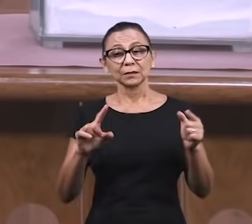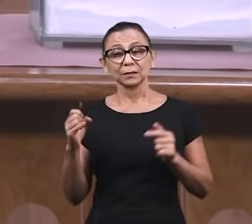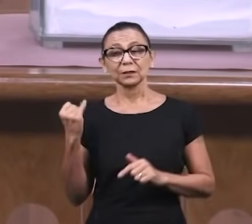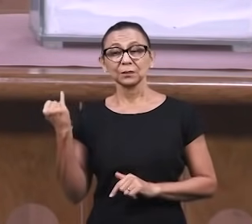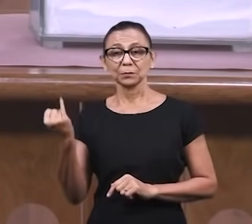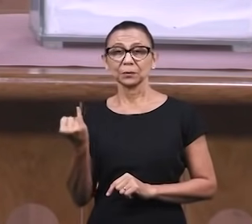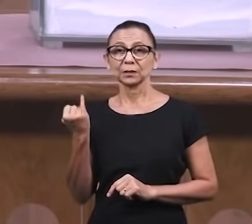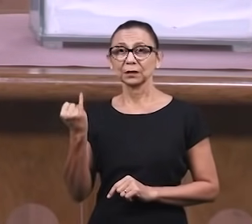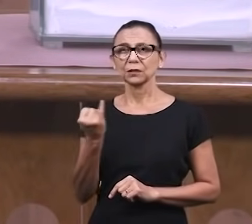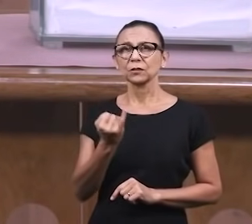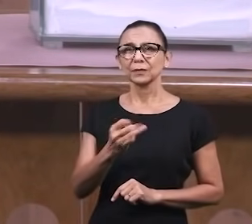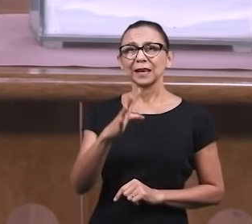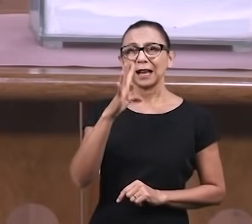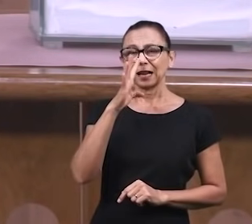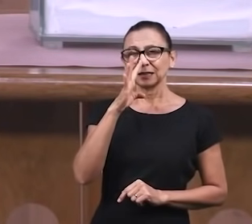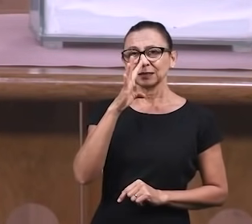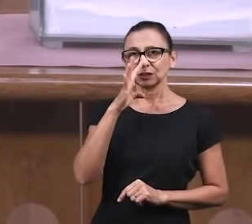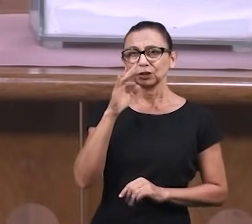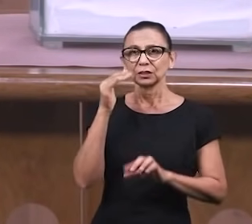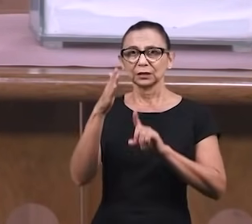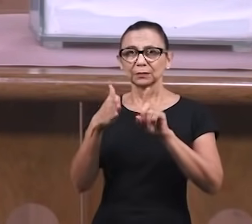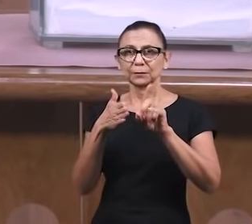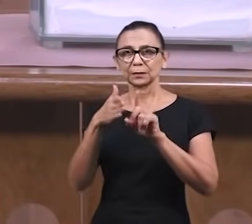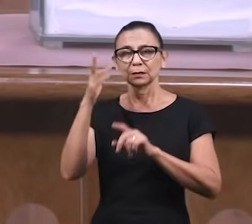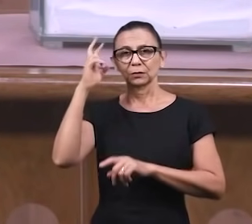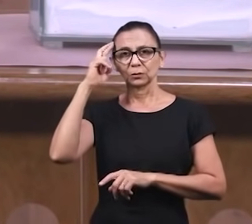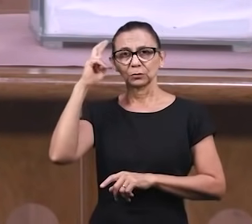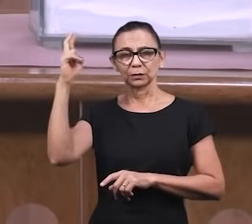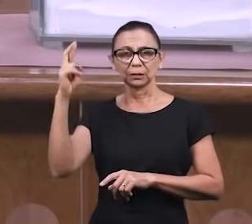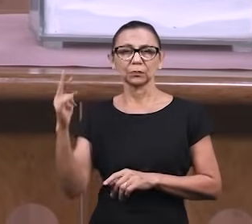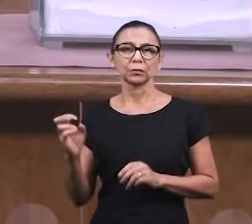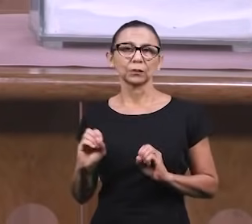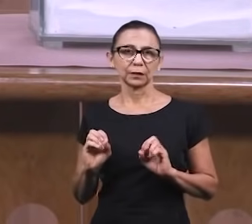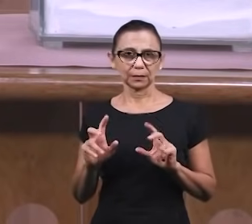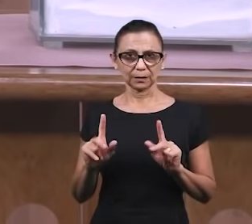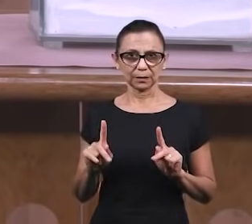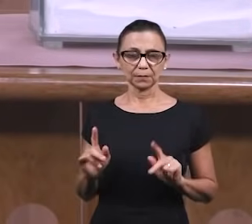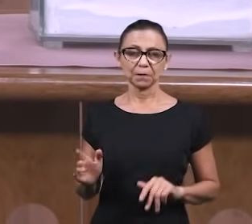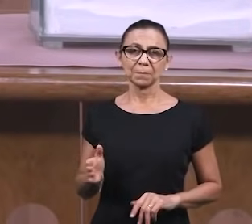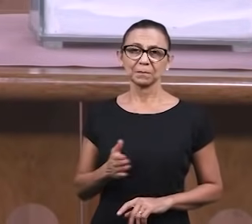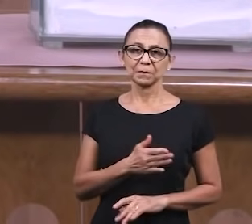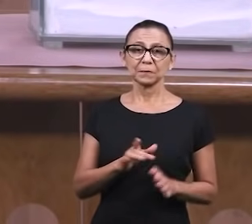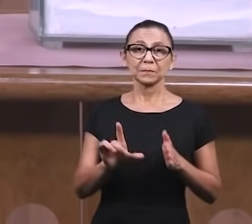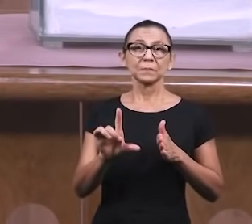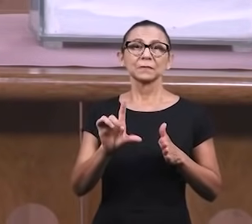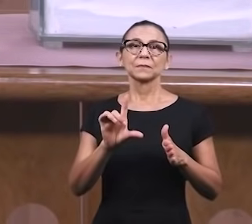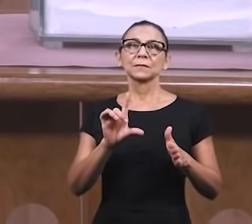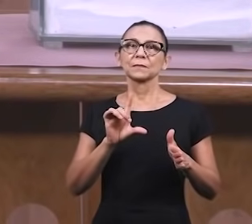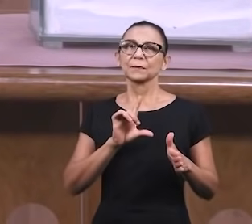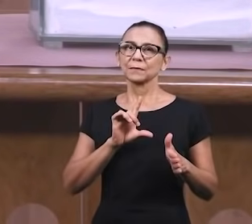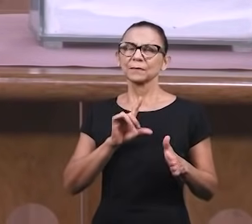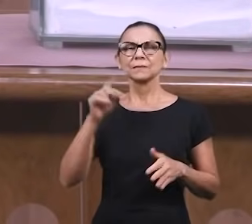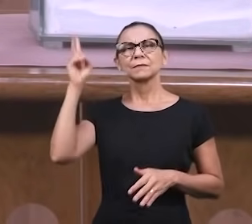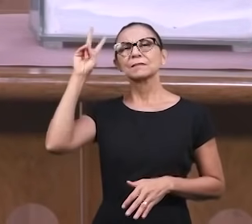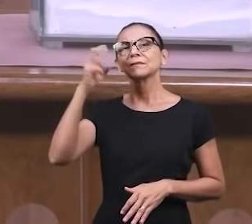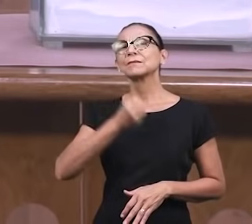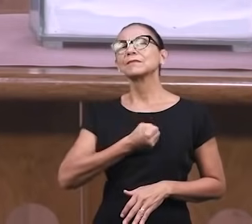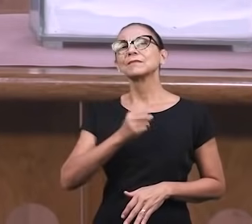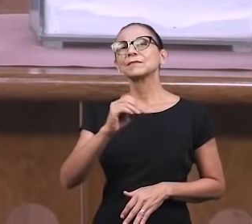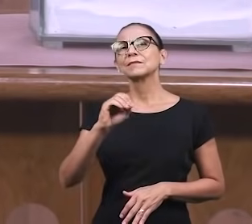tem a falar ao seu coração neste finalzinho de tarde, tá certo? Antes de nós começarmos, lembra daquele